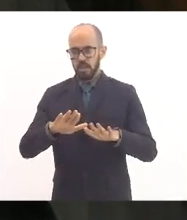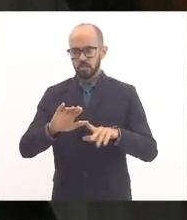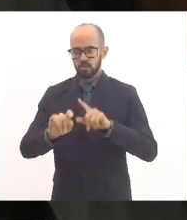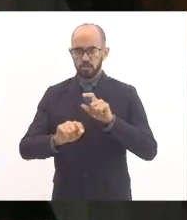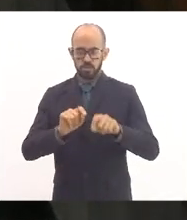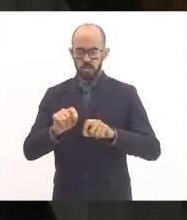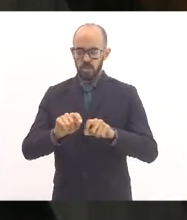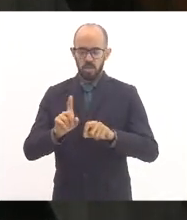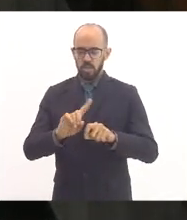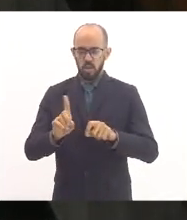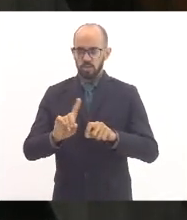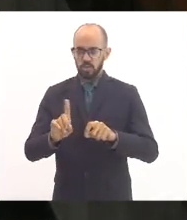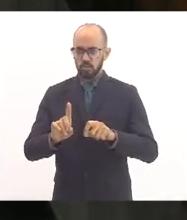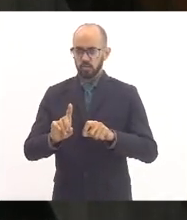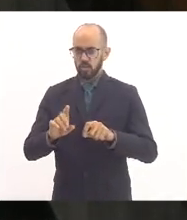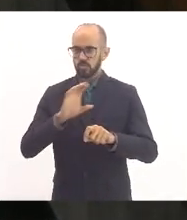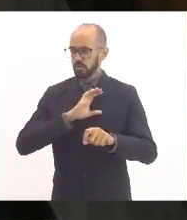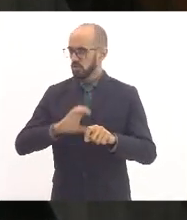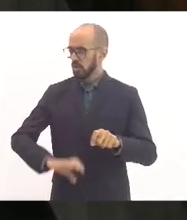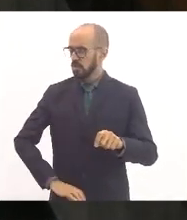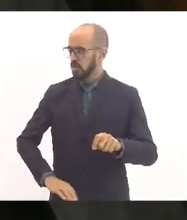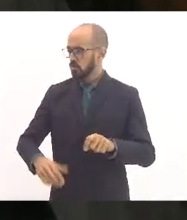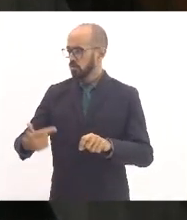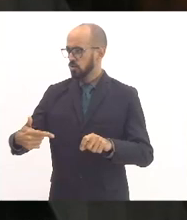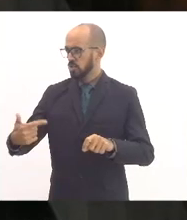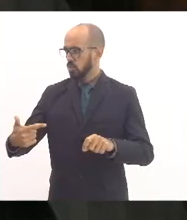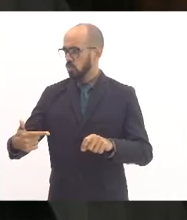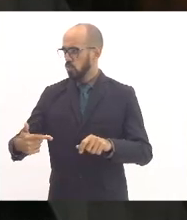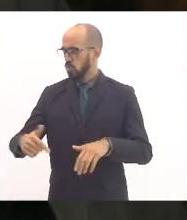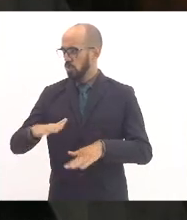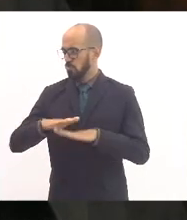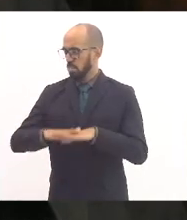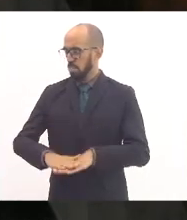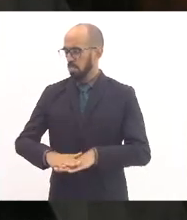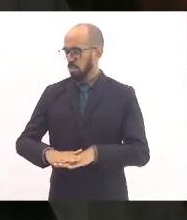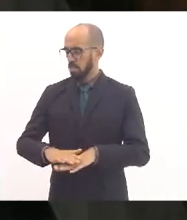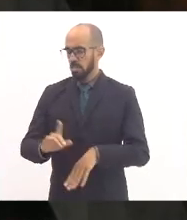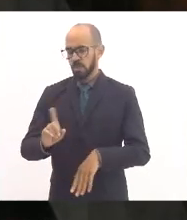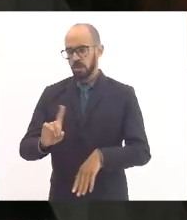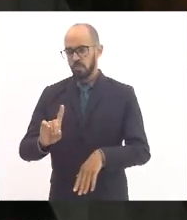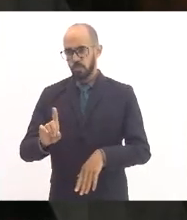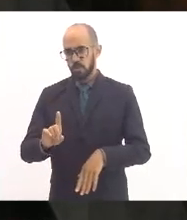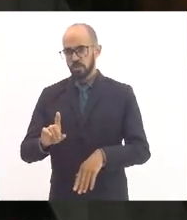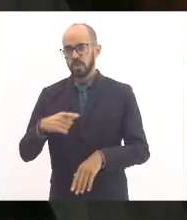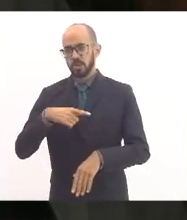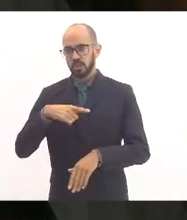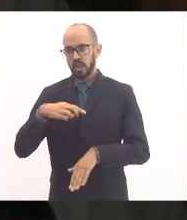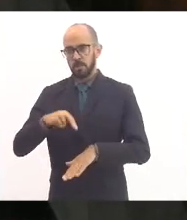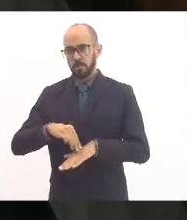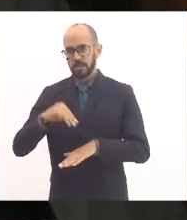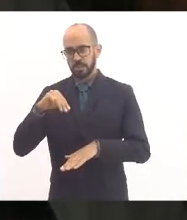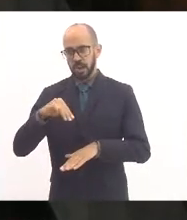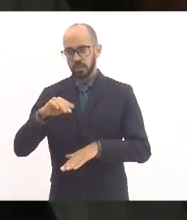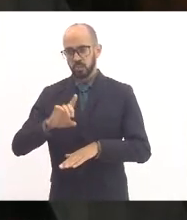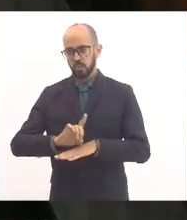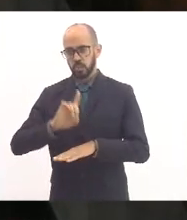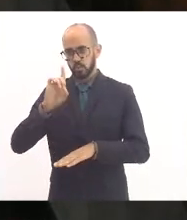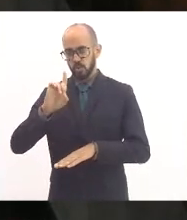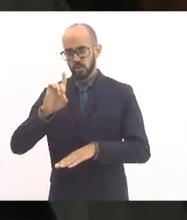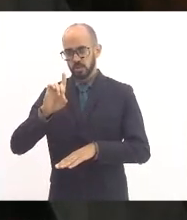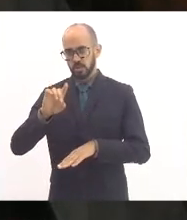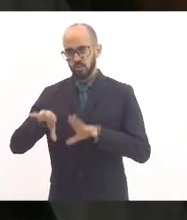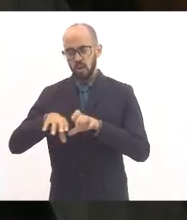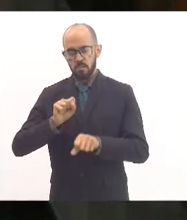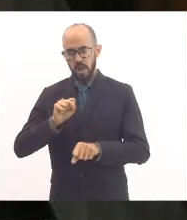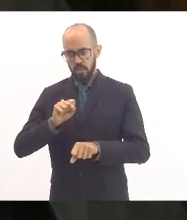e nós não somos cidadãos de segunda categoria aqui tem mestrado os doutorados Todos nós temos terceiro grau Todos